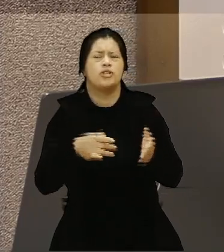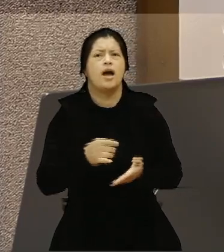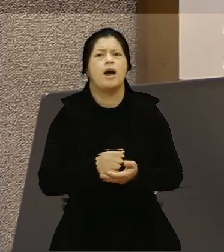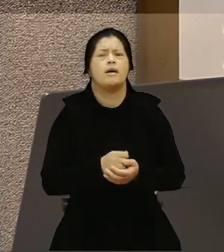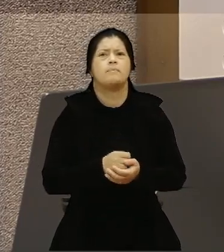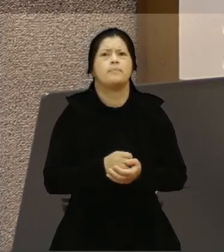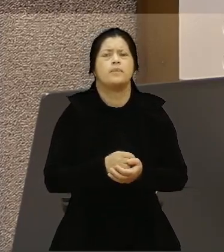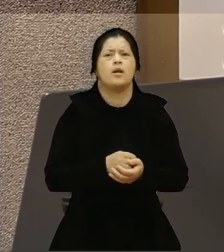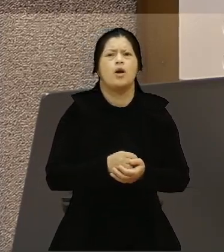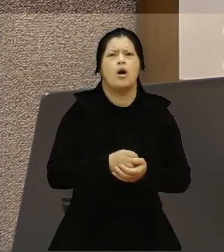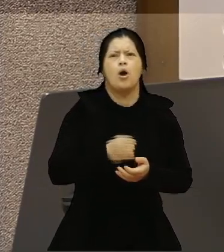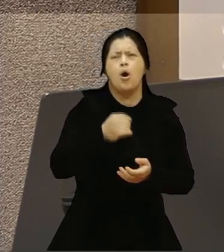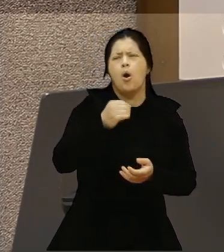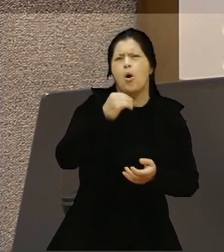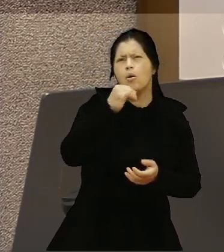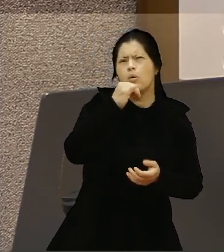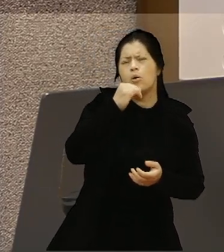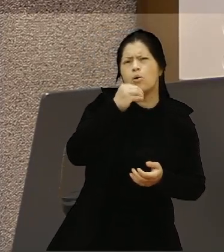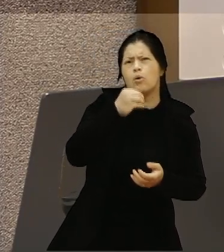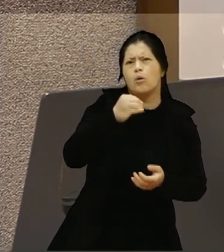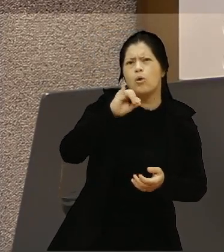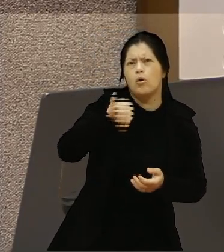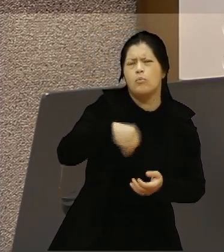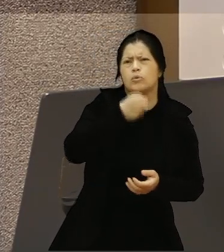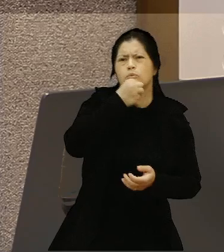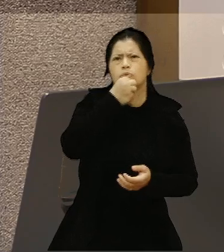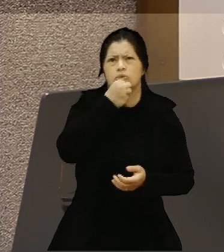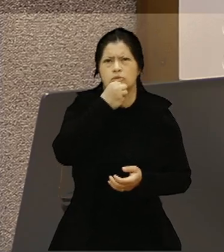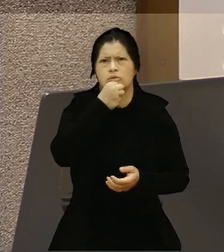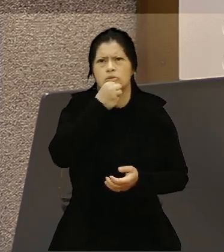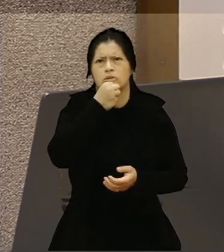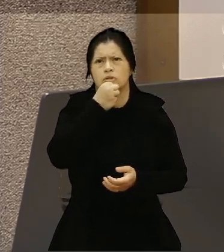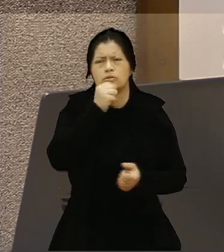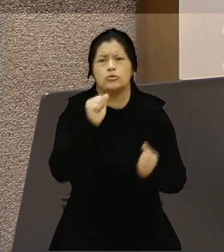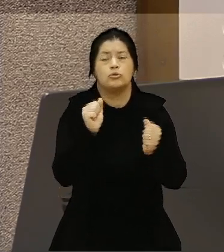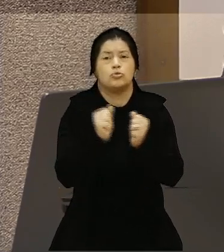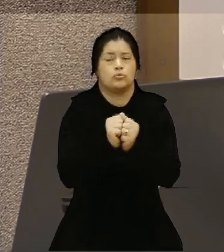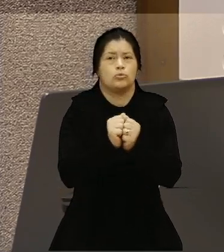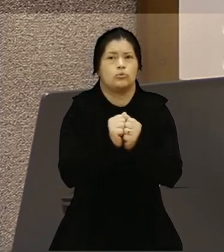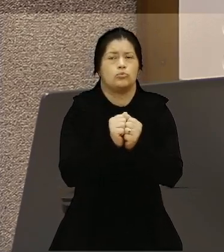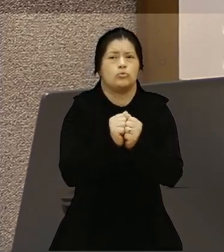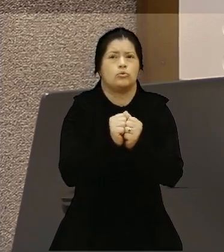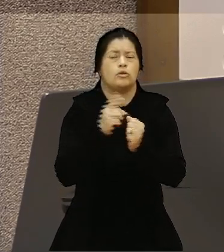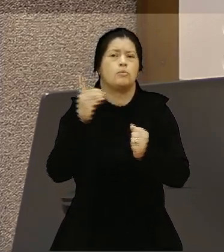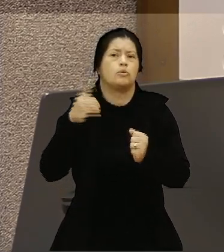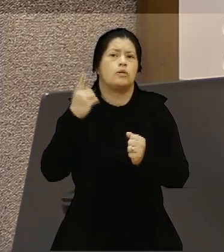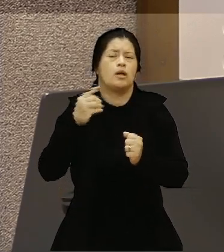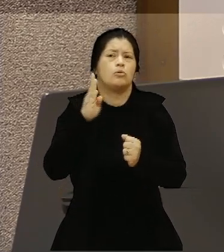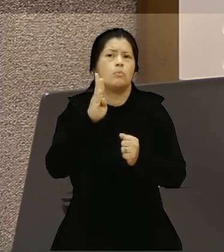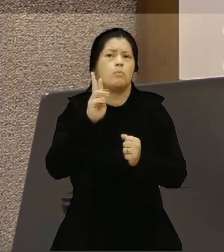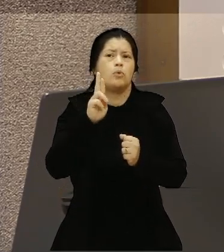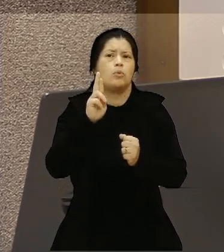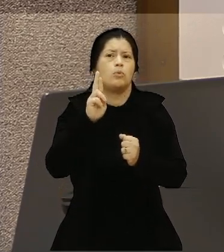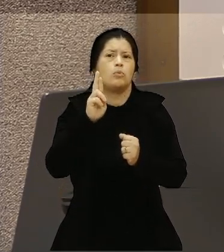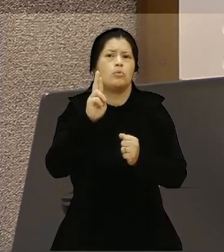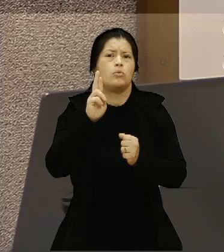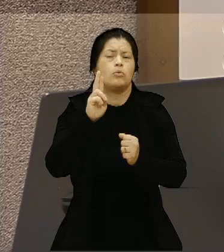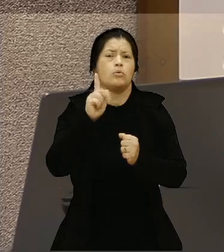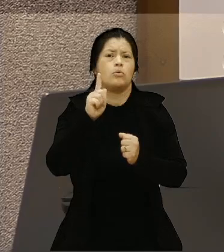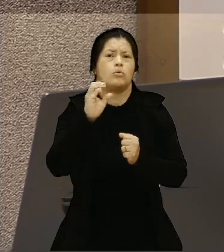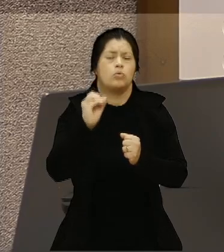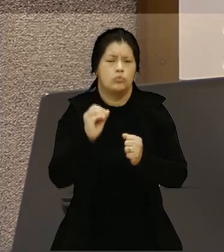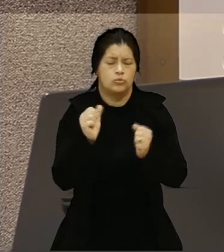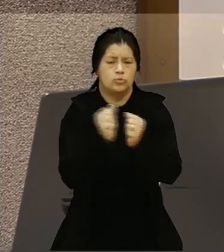vereador Aldonei, você tem conhecimento, de, junto com o deputado Búrigo, estar lá numa audiência no